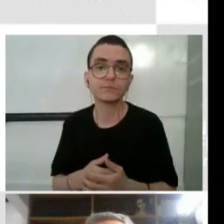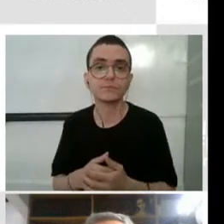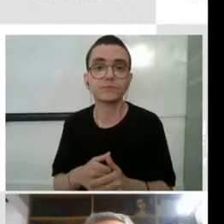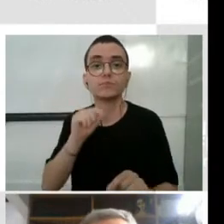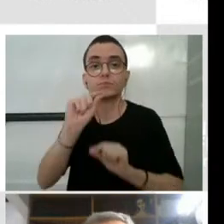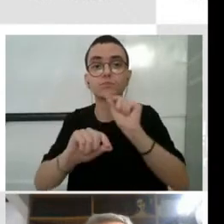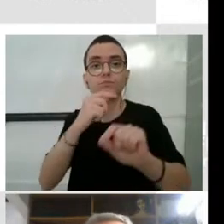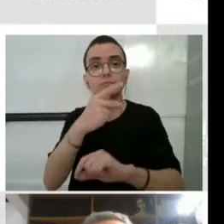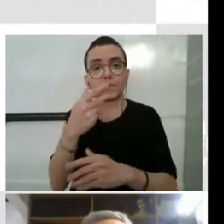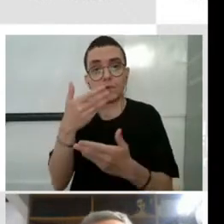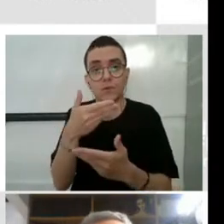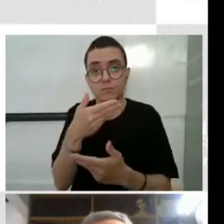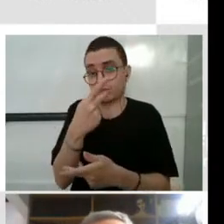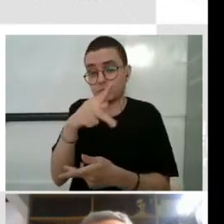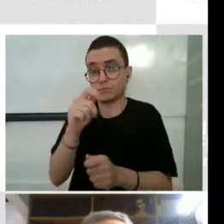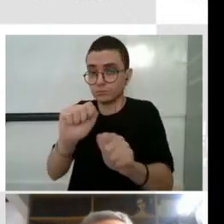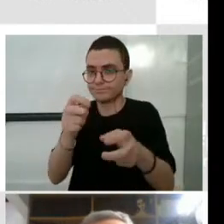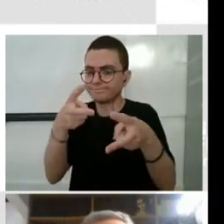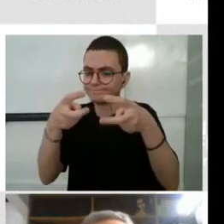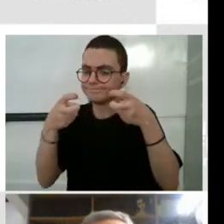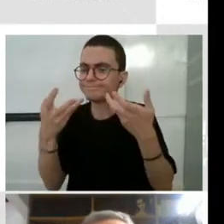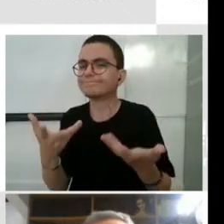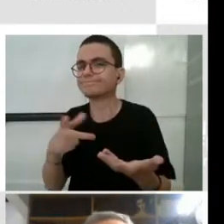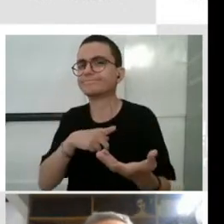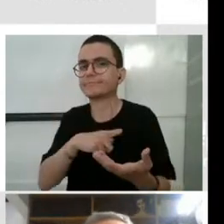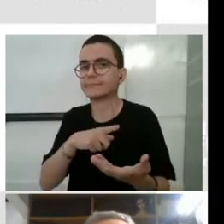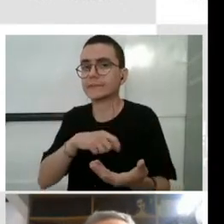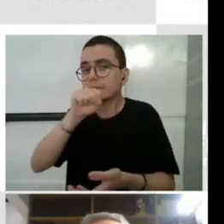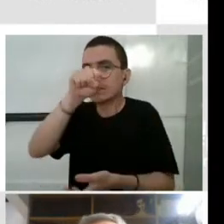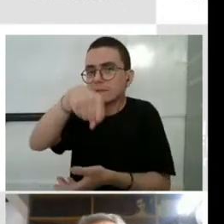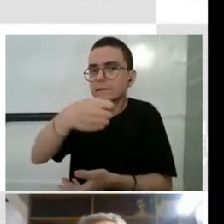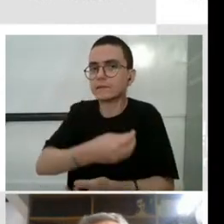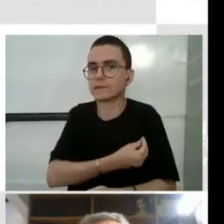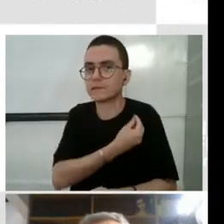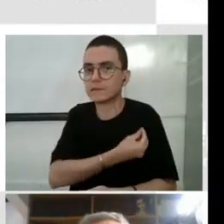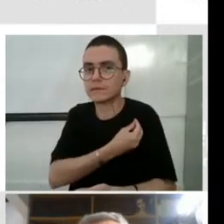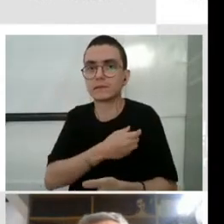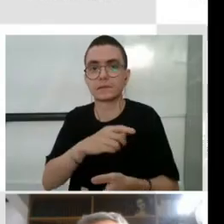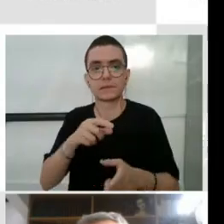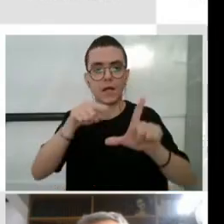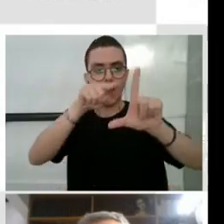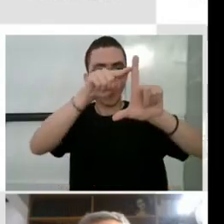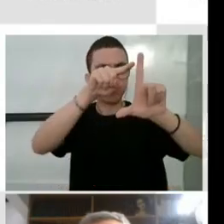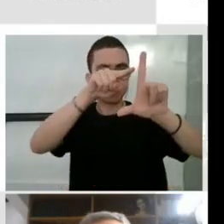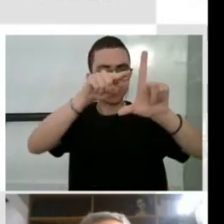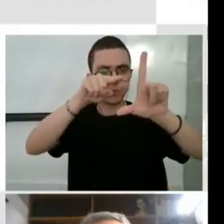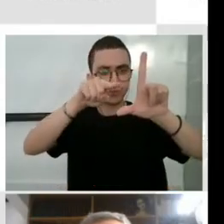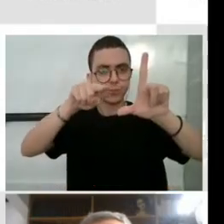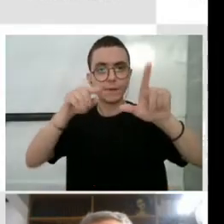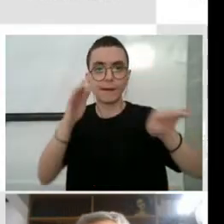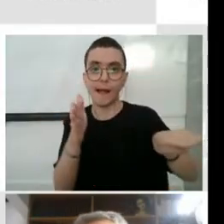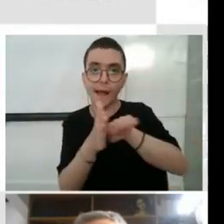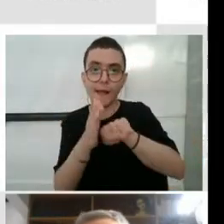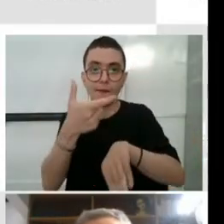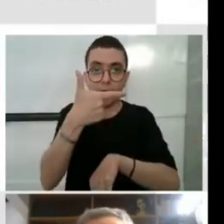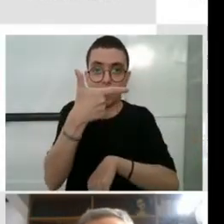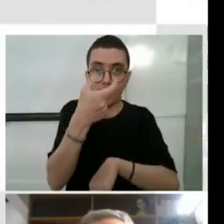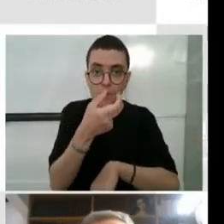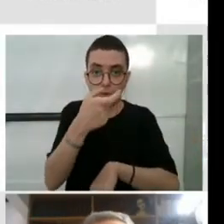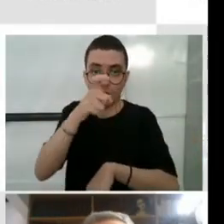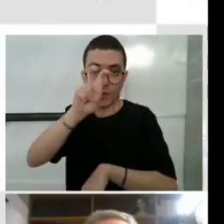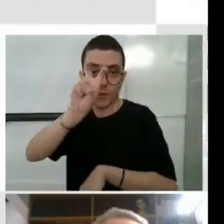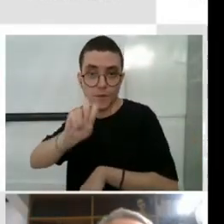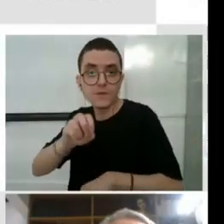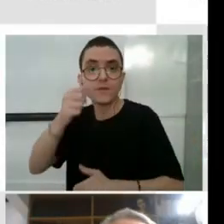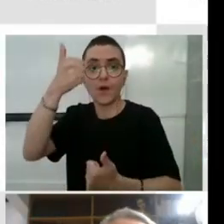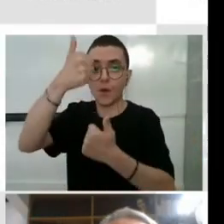podem perceber aqui? Podem perceber que existe efetivamente uma queda até 2050 do carvão,